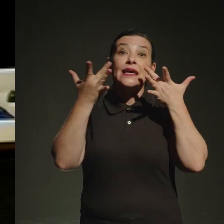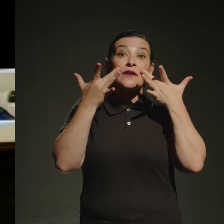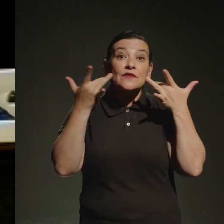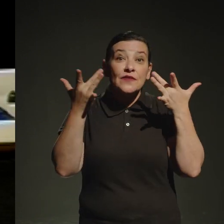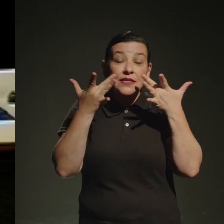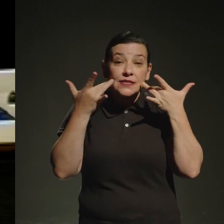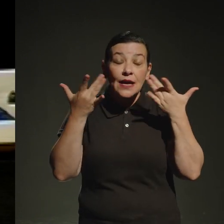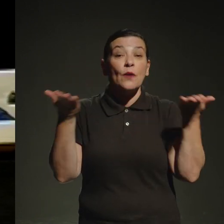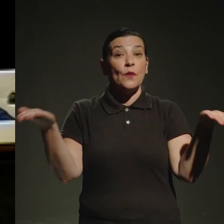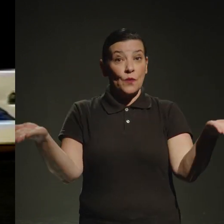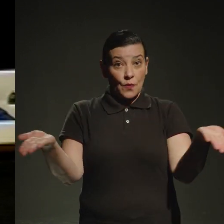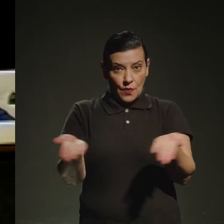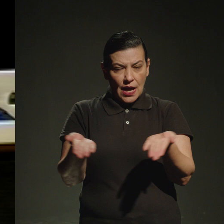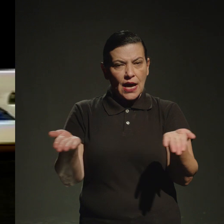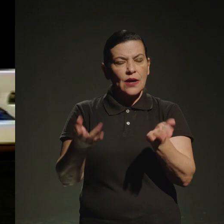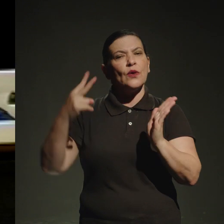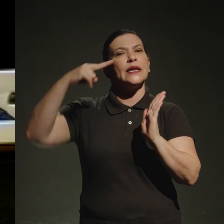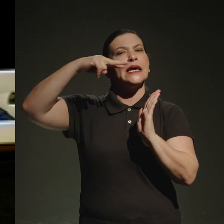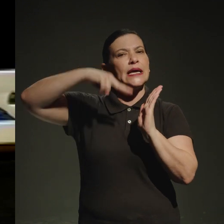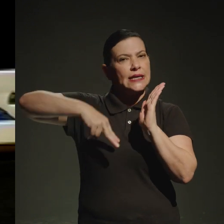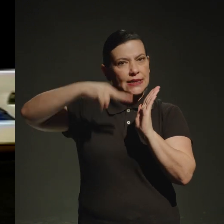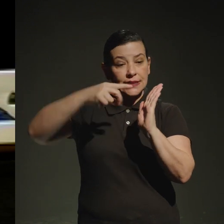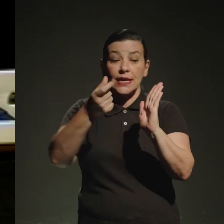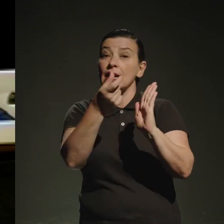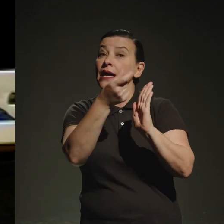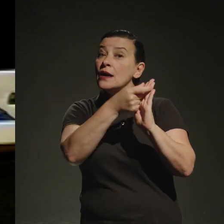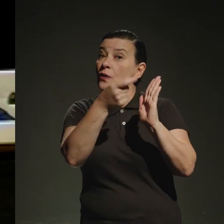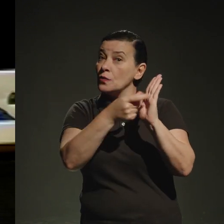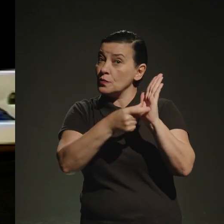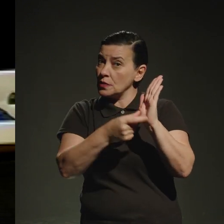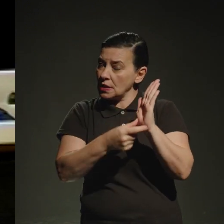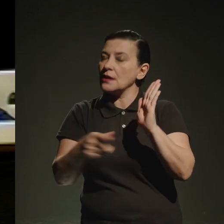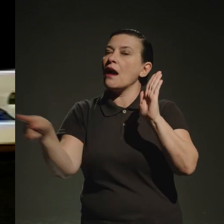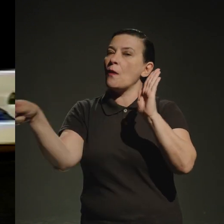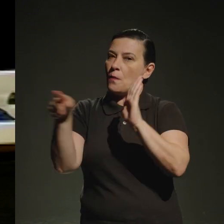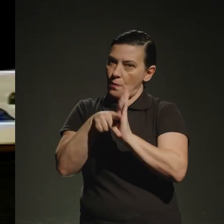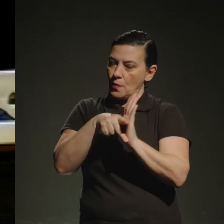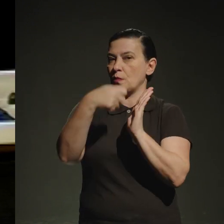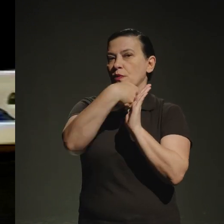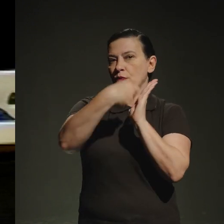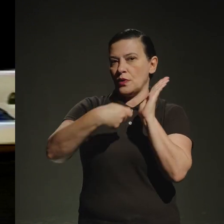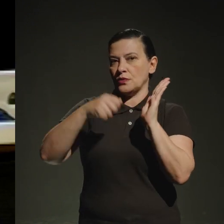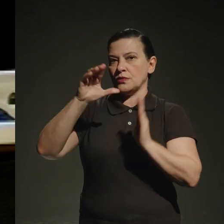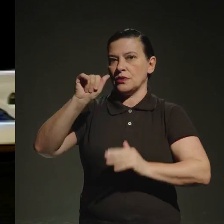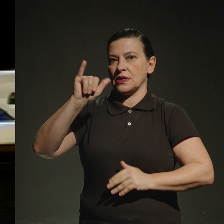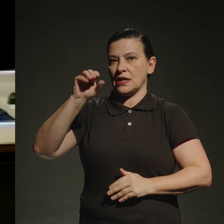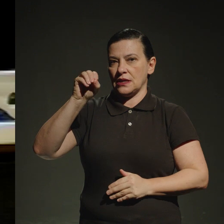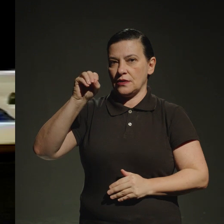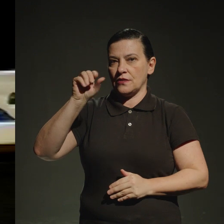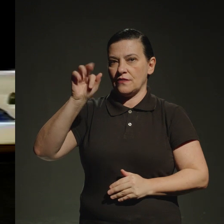um personagem, um monólogo. E a ideia básica é como é uma coisa, como